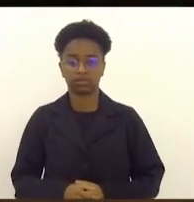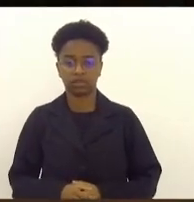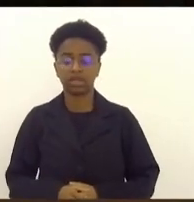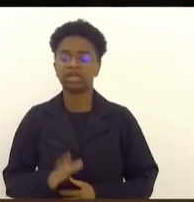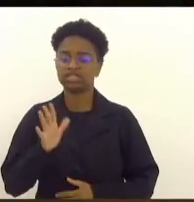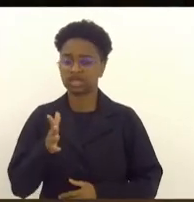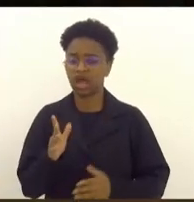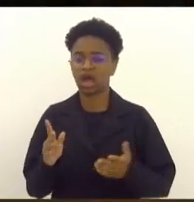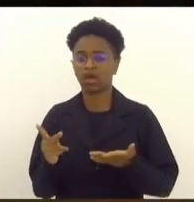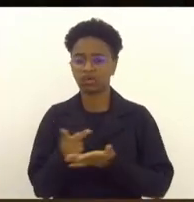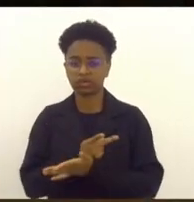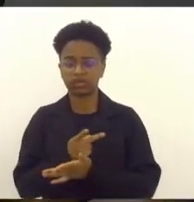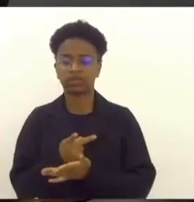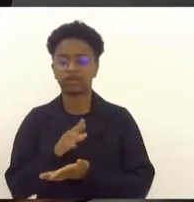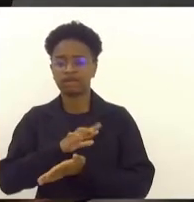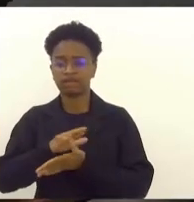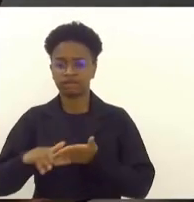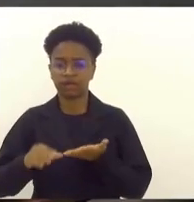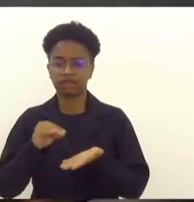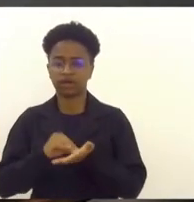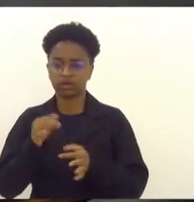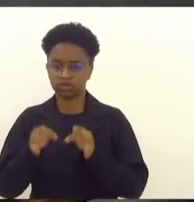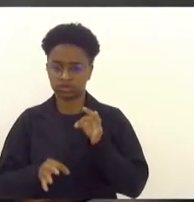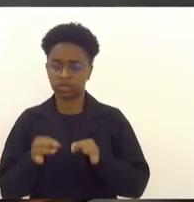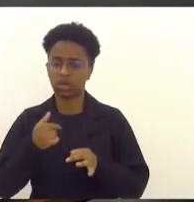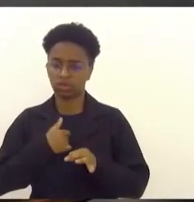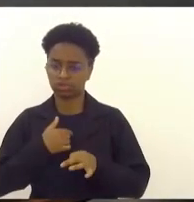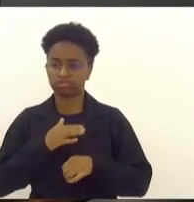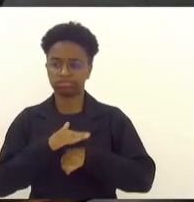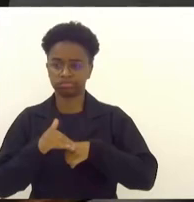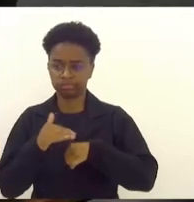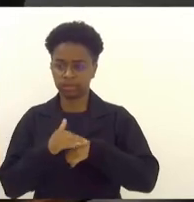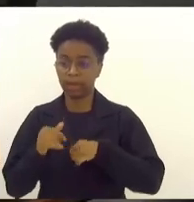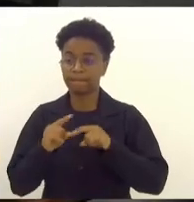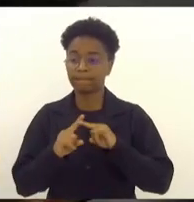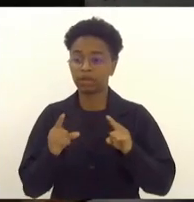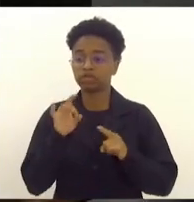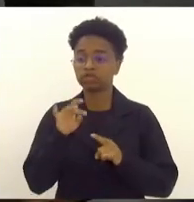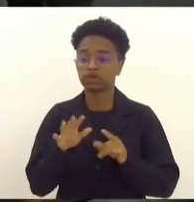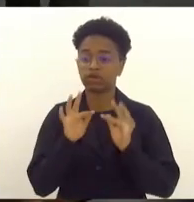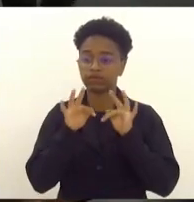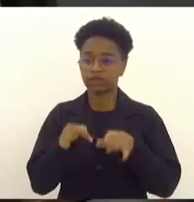injustiças é uma Rego fraterno que eu tenho não é isso obrigado